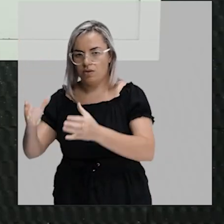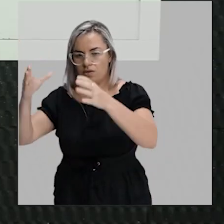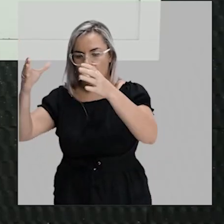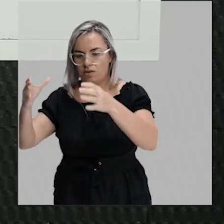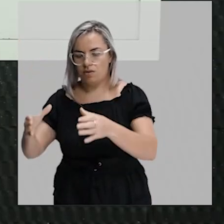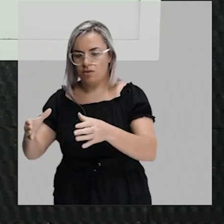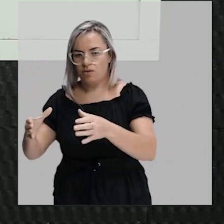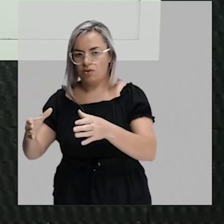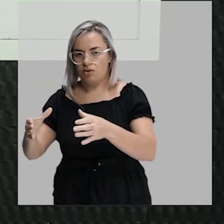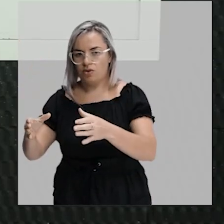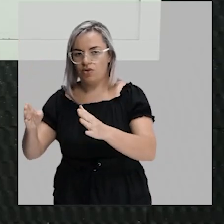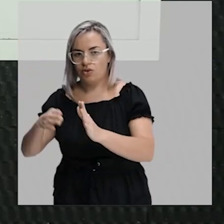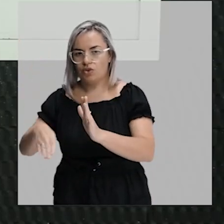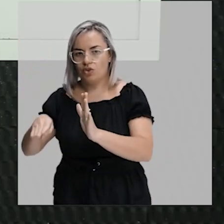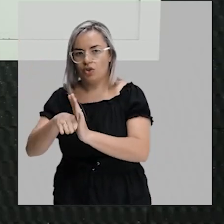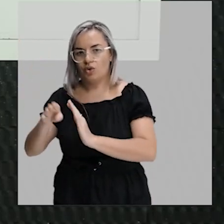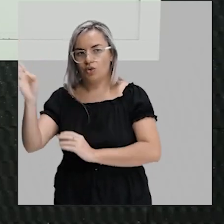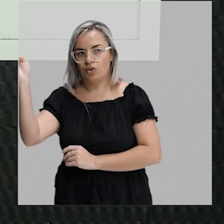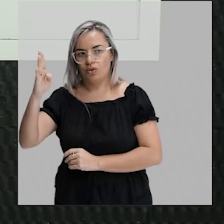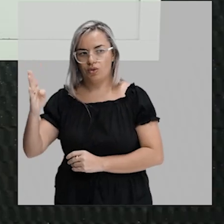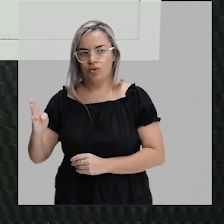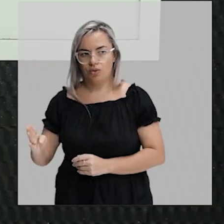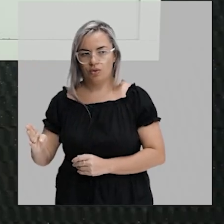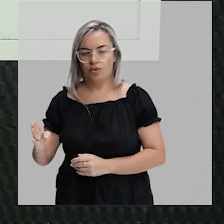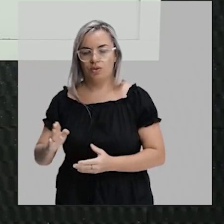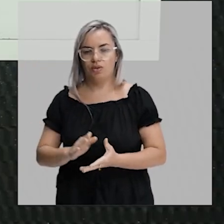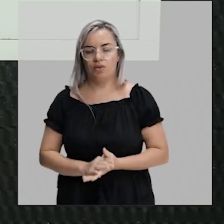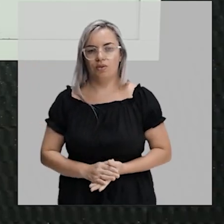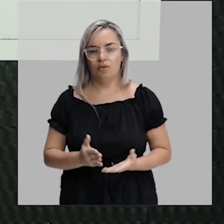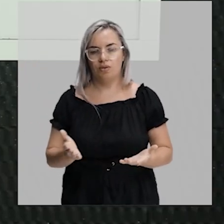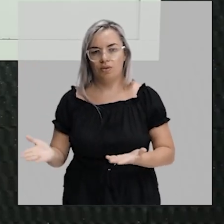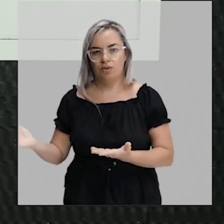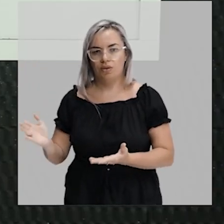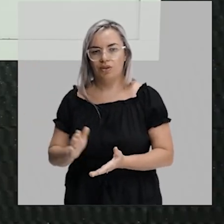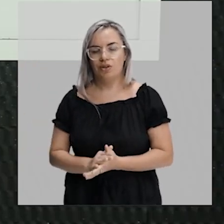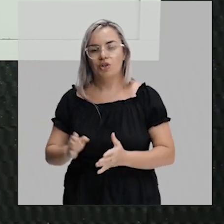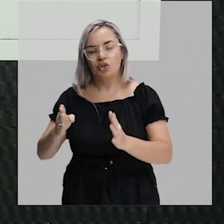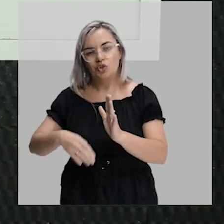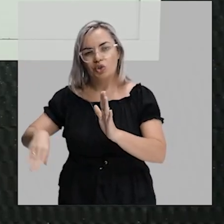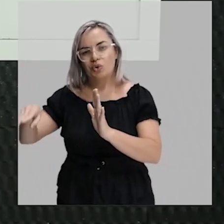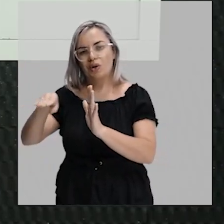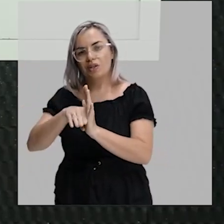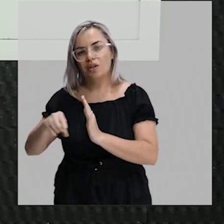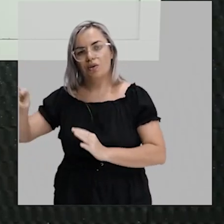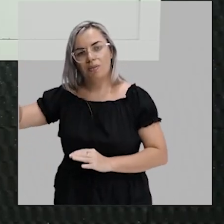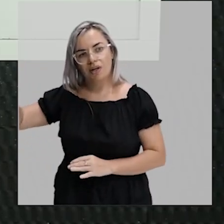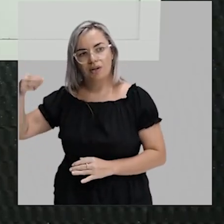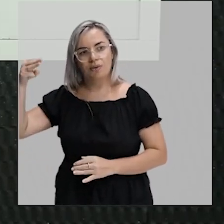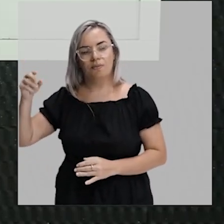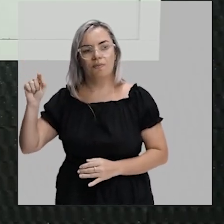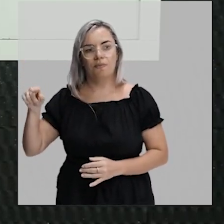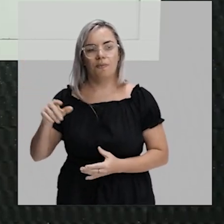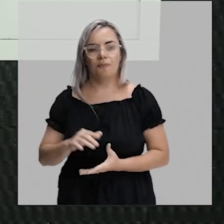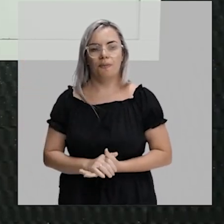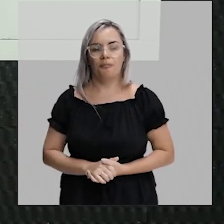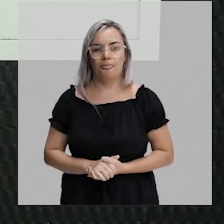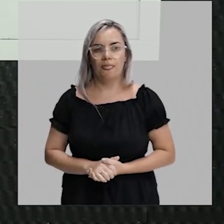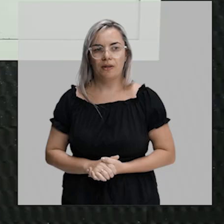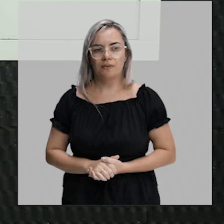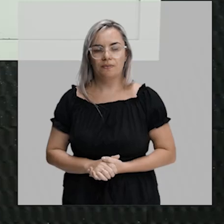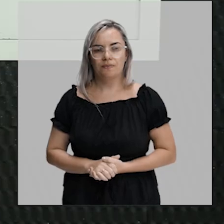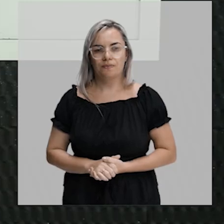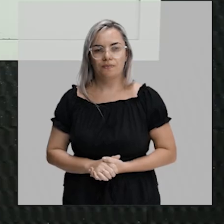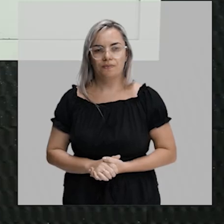chegou até o Brasil. Pronto. Chegou até o Maranhão. Vamos botar aqui que chegou até o Maranhão.